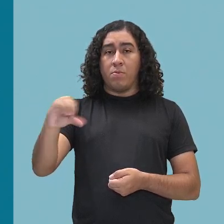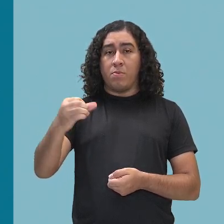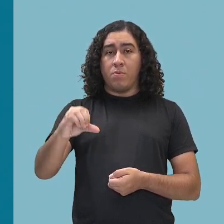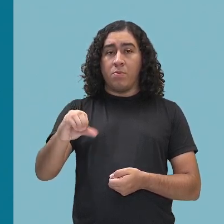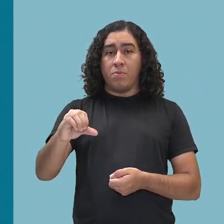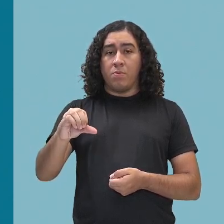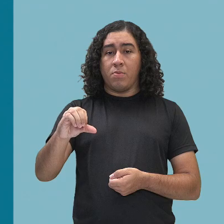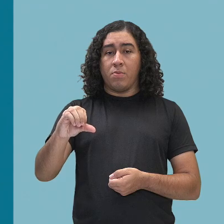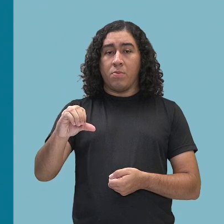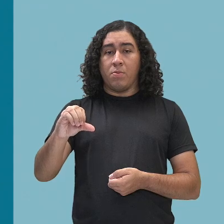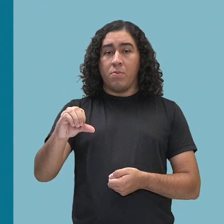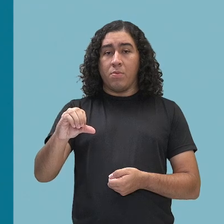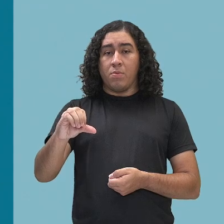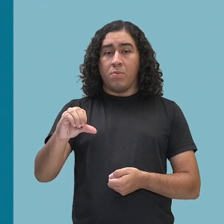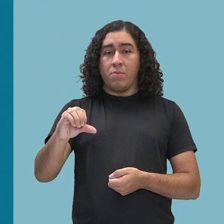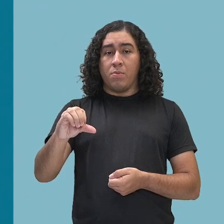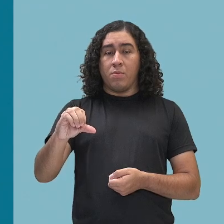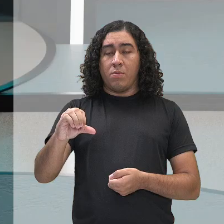19th.